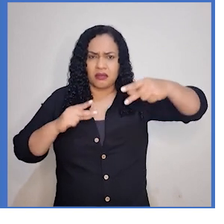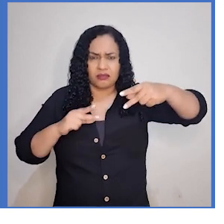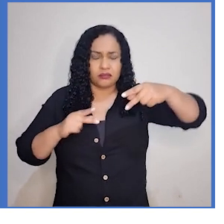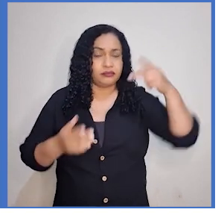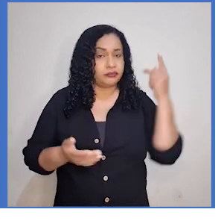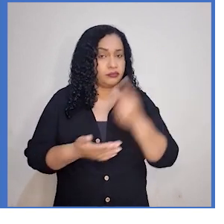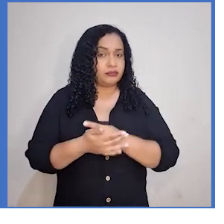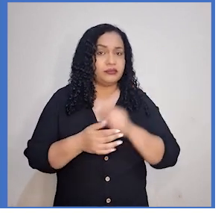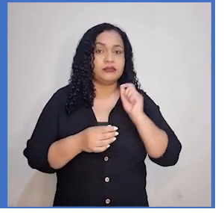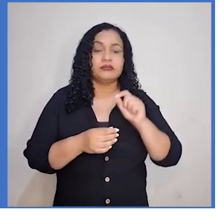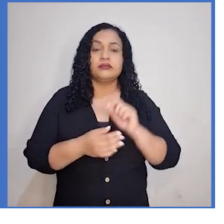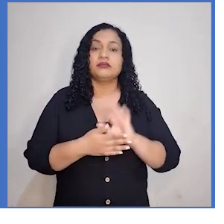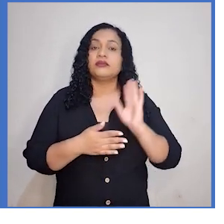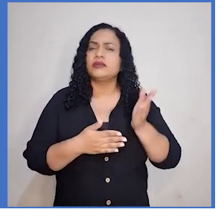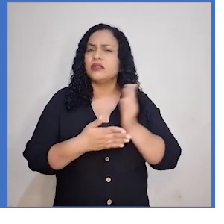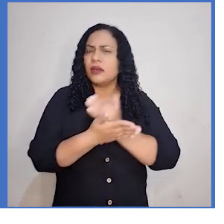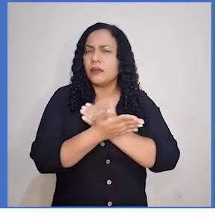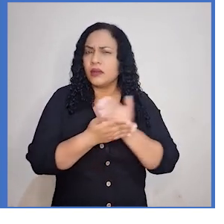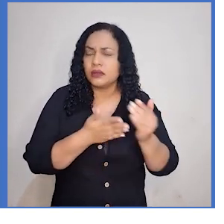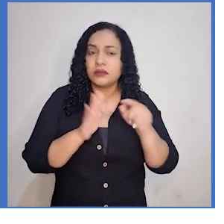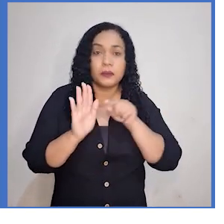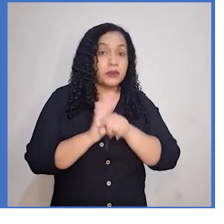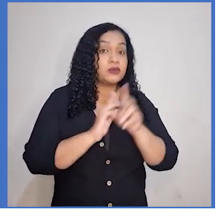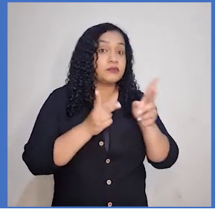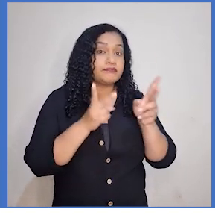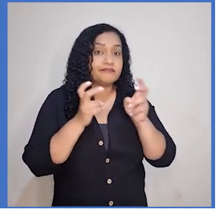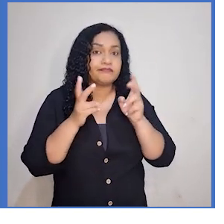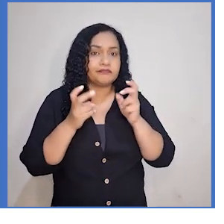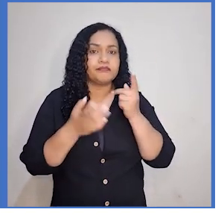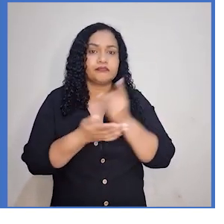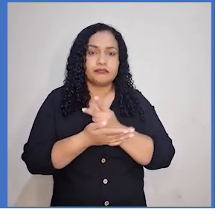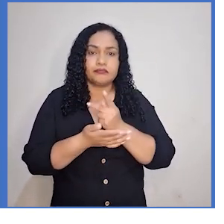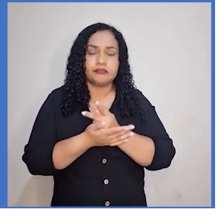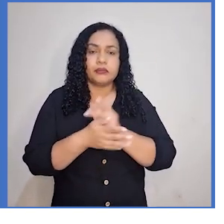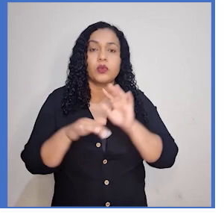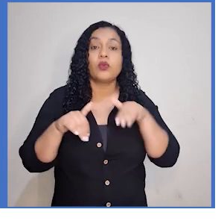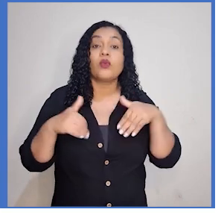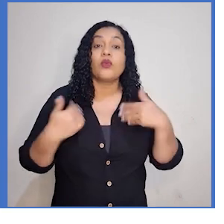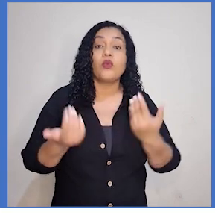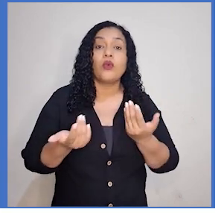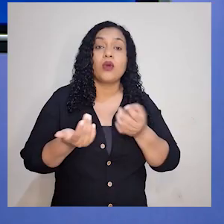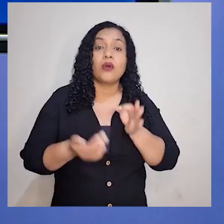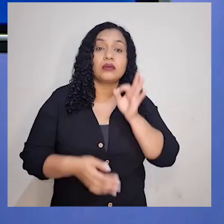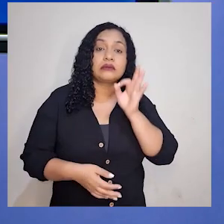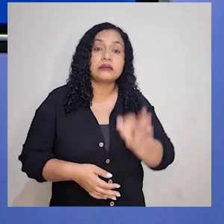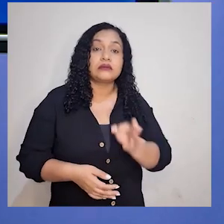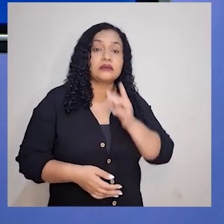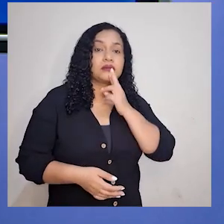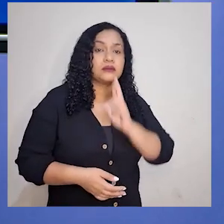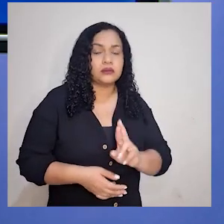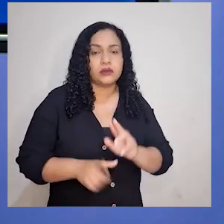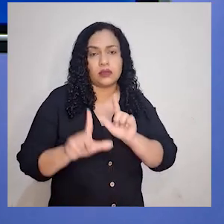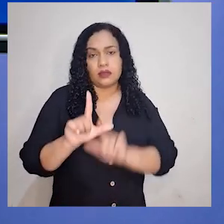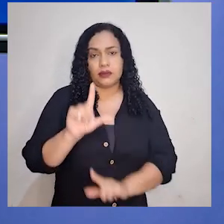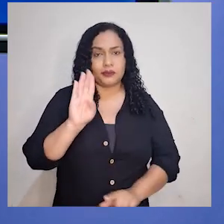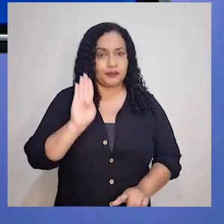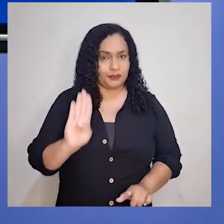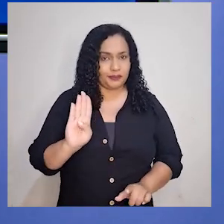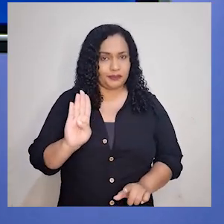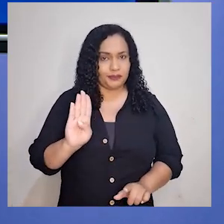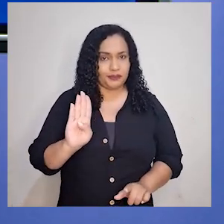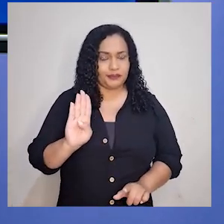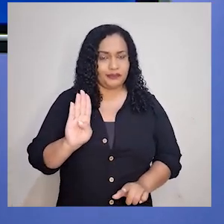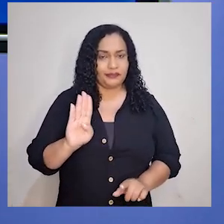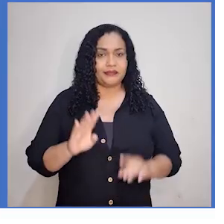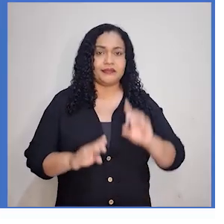dupla hélice? Também já está errado. Então, pelo início da questão, a gente já percebe que está errado. Qual é a nossa alternativa correta, então?